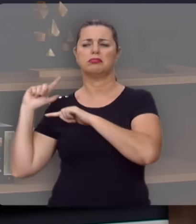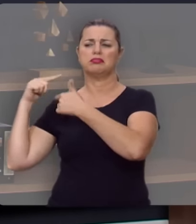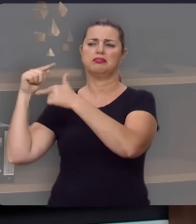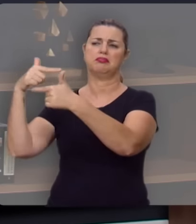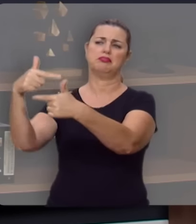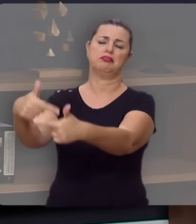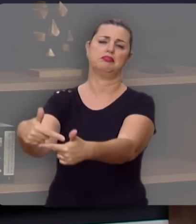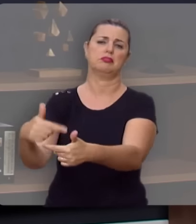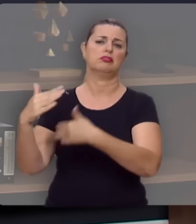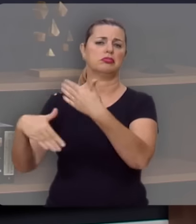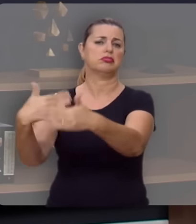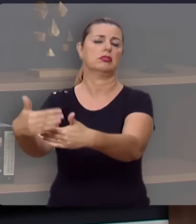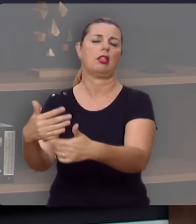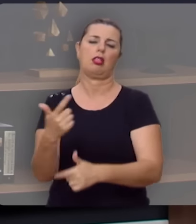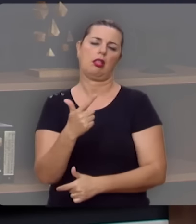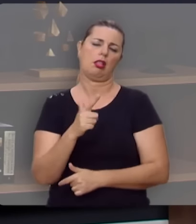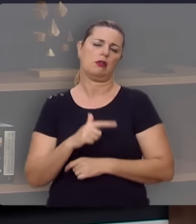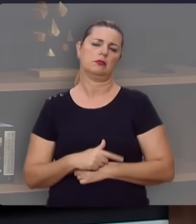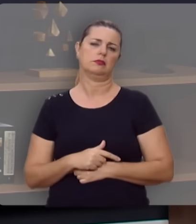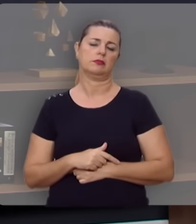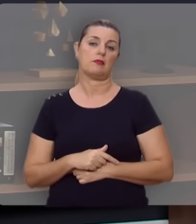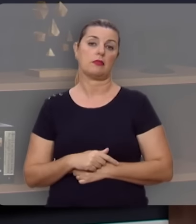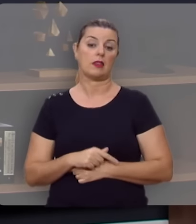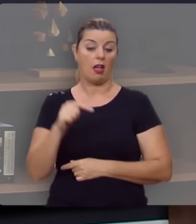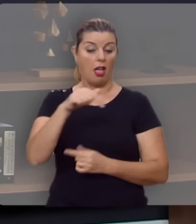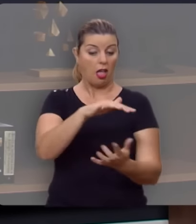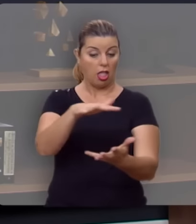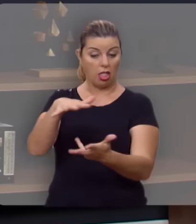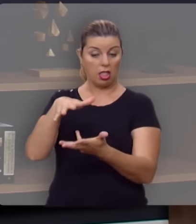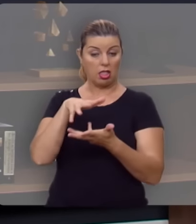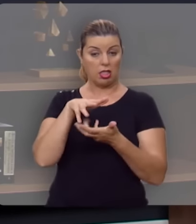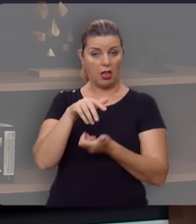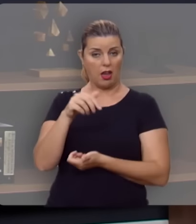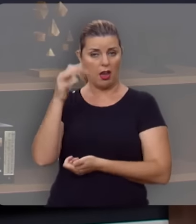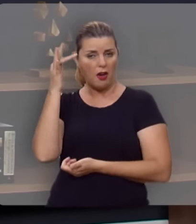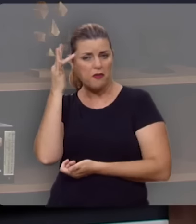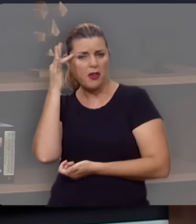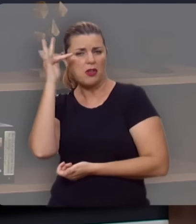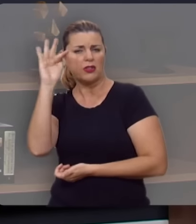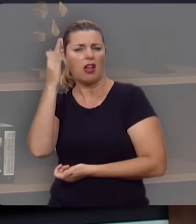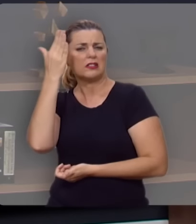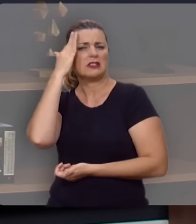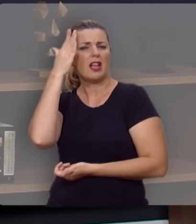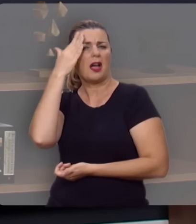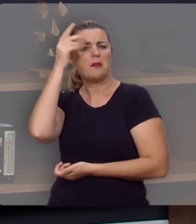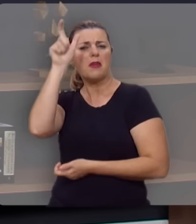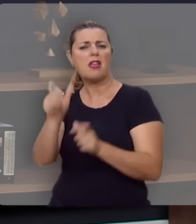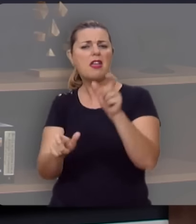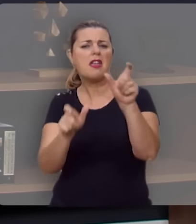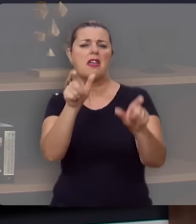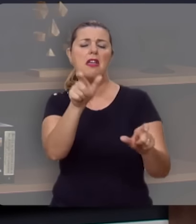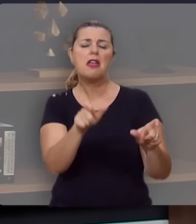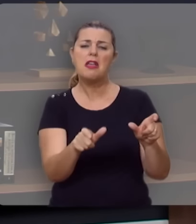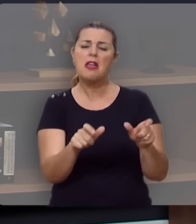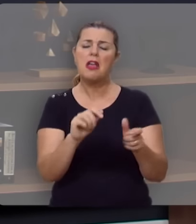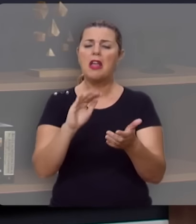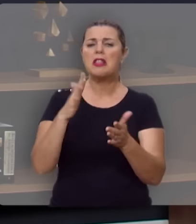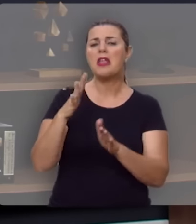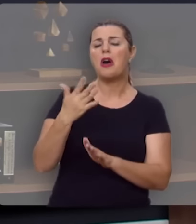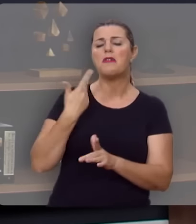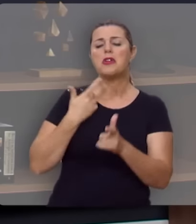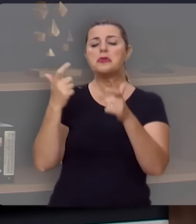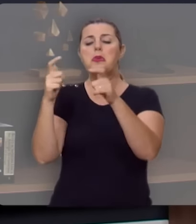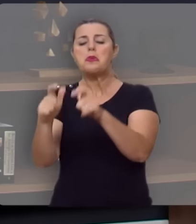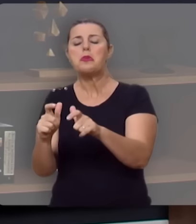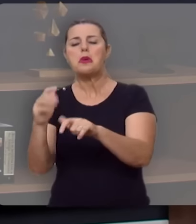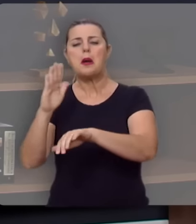de milhões e milhões de anos. Na terra da filosofia e do saber humano, talvez no